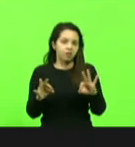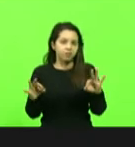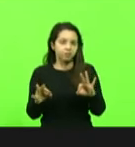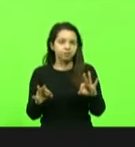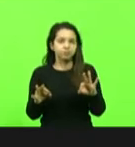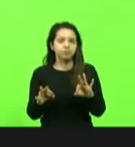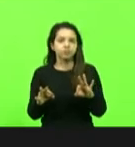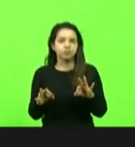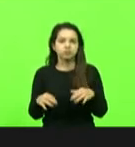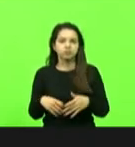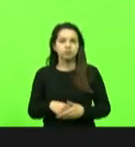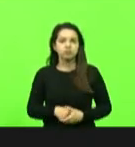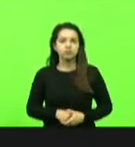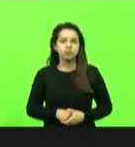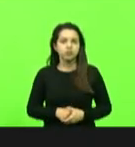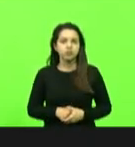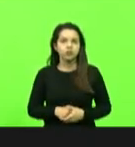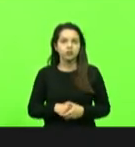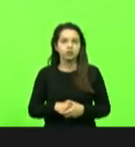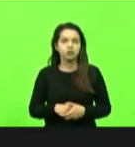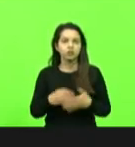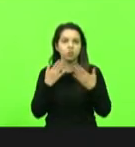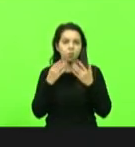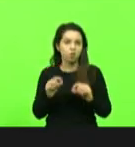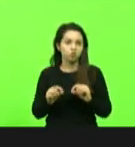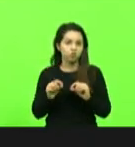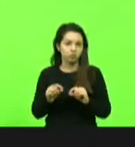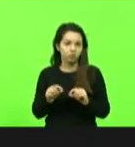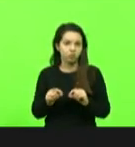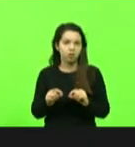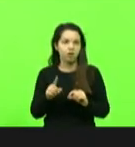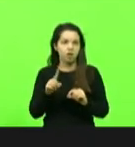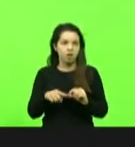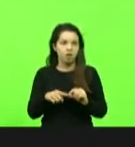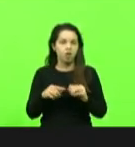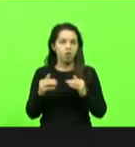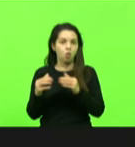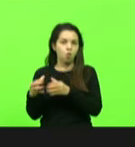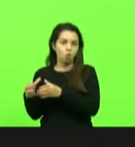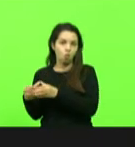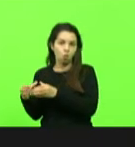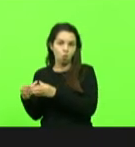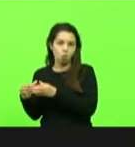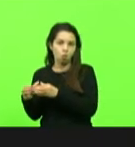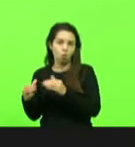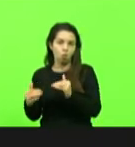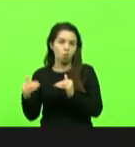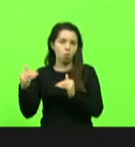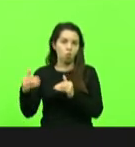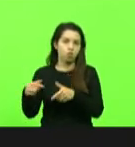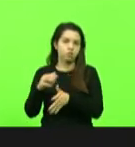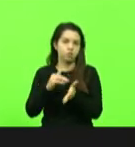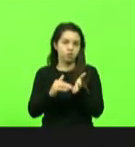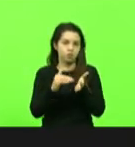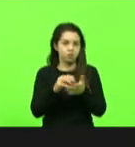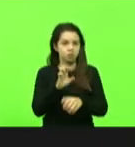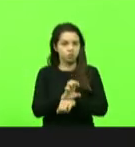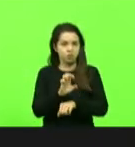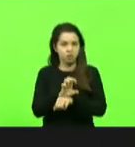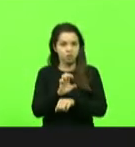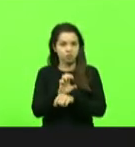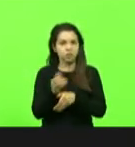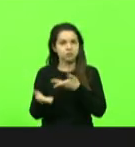definição tem sido feita de forma unilateral pela Secretaria de Estado de Assistência Social.